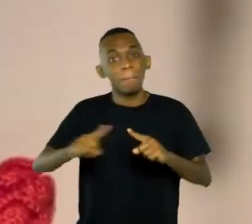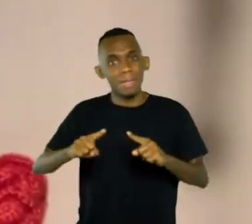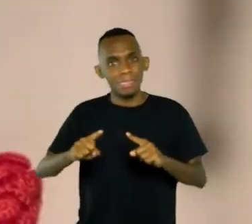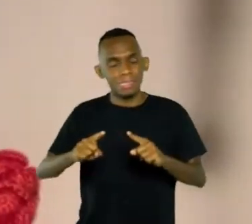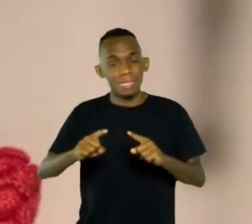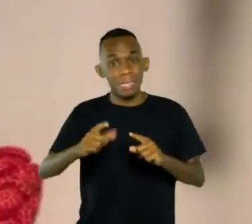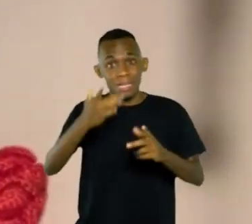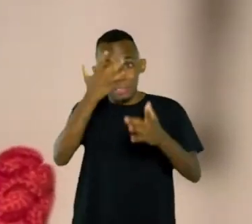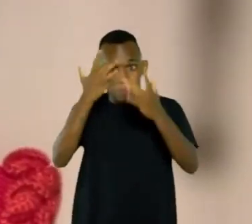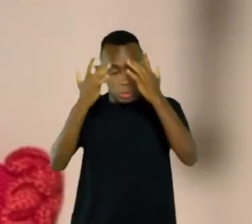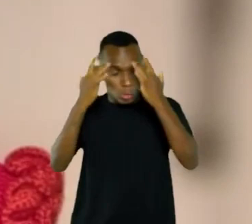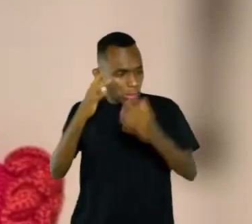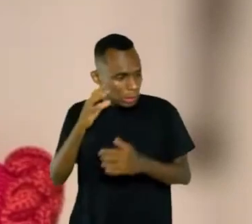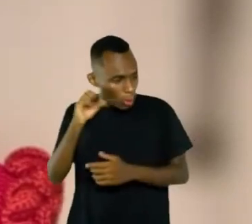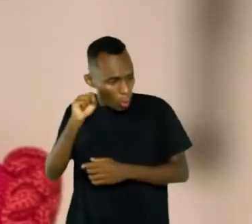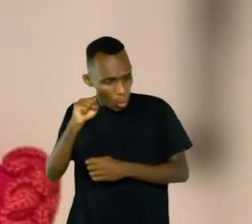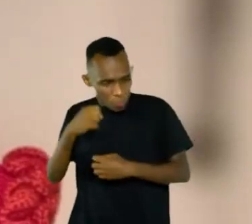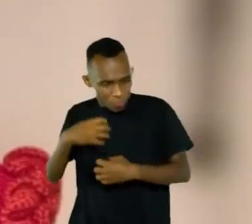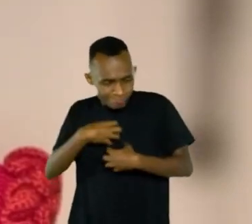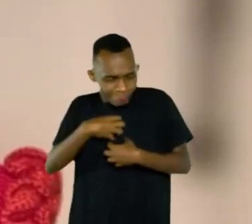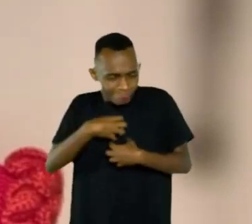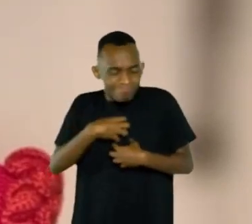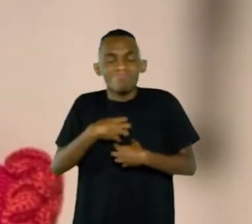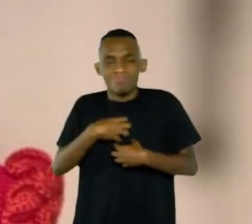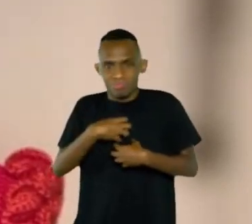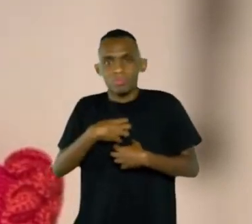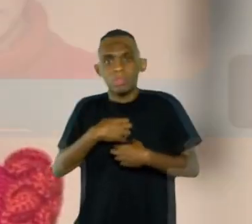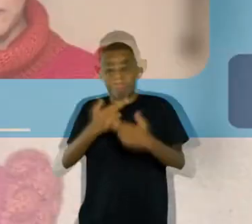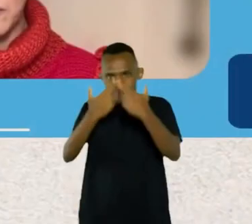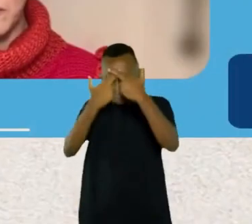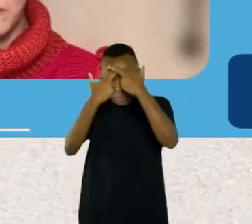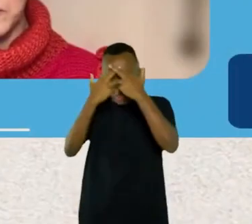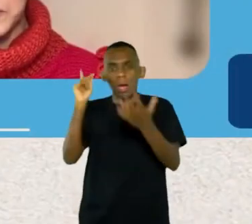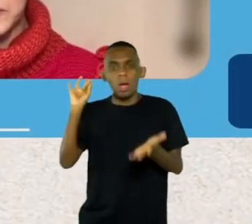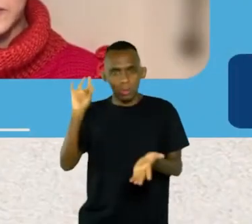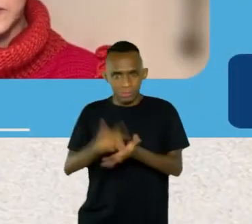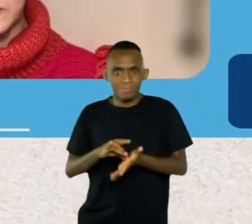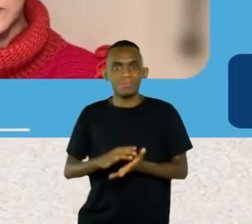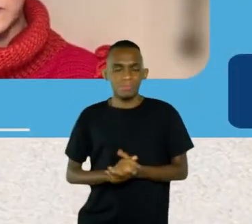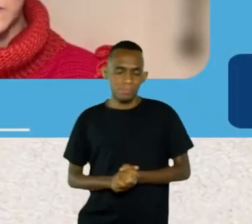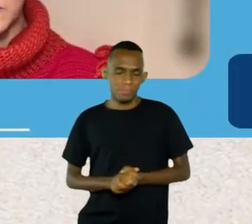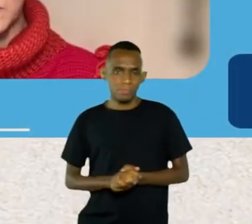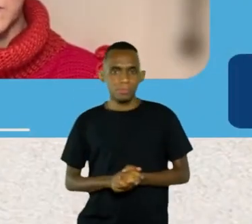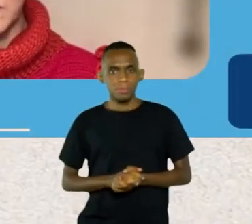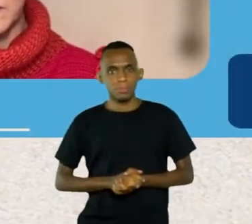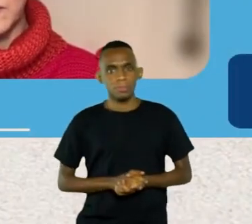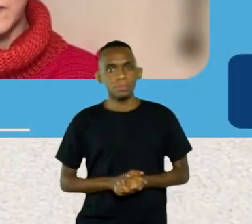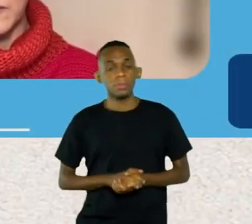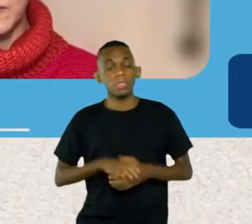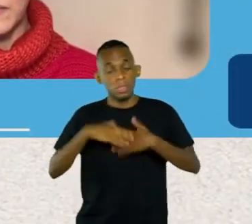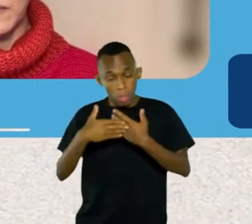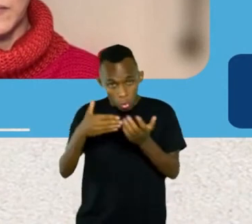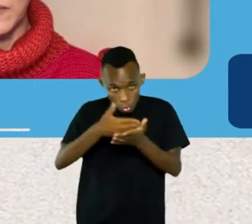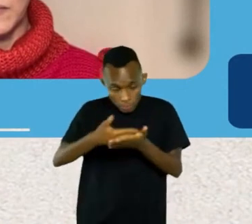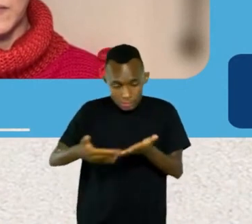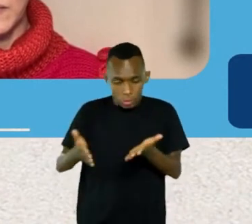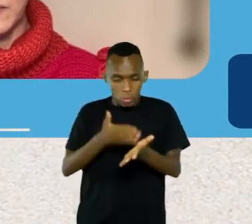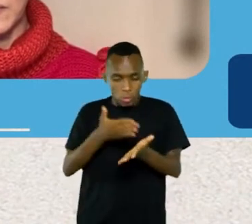esquece, né? É verdade. Ô, Cris, entrando aqui agora no fundo do poço mesmo, no